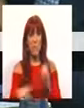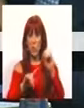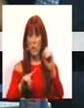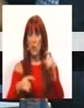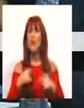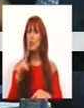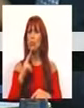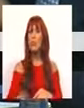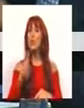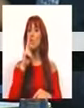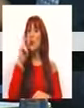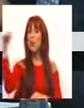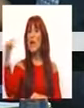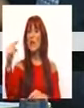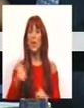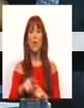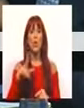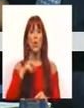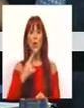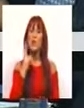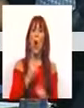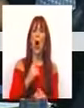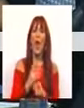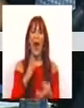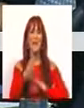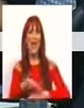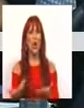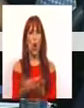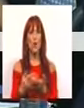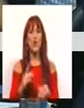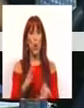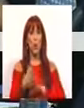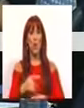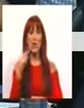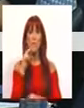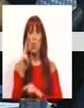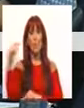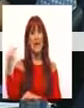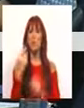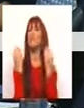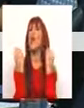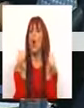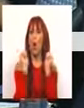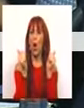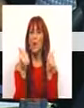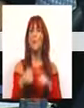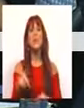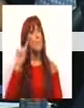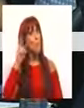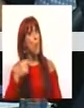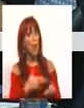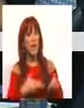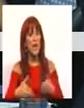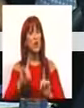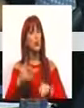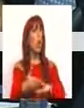já com juros negativos, tendo o país retomado o acesso ao mercado. Hoje continua com juros negativos, ótimo. Mas reconheça que a trajetória